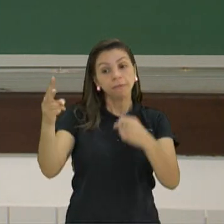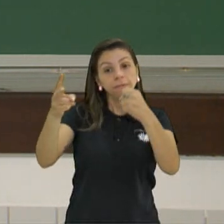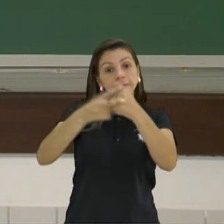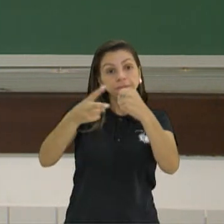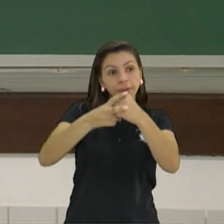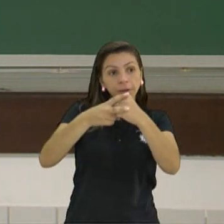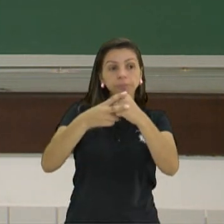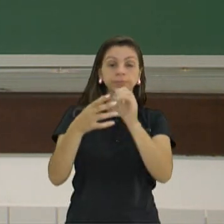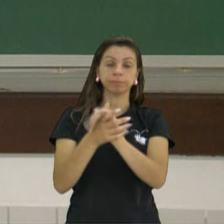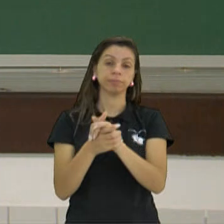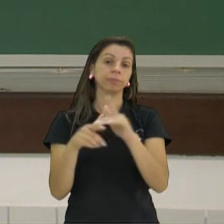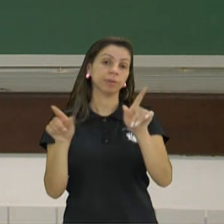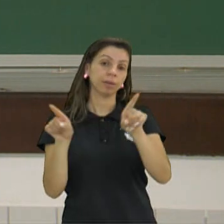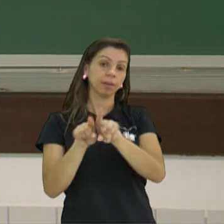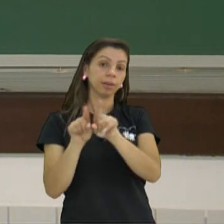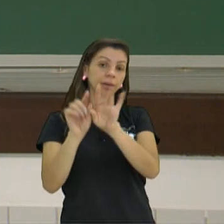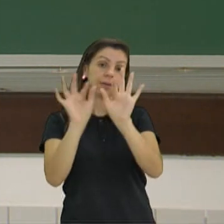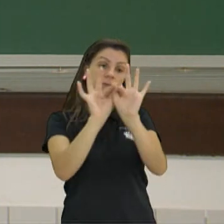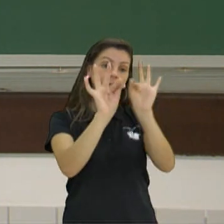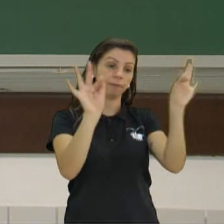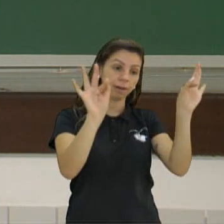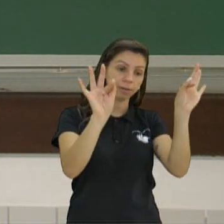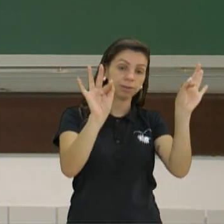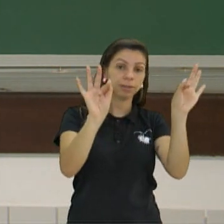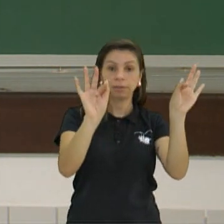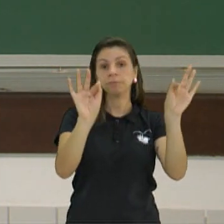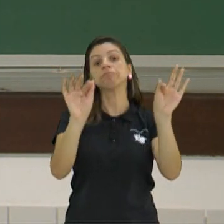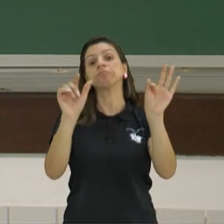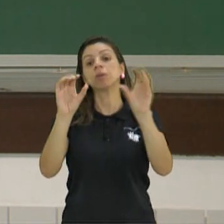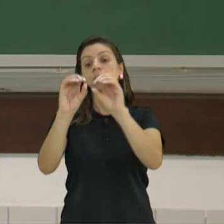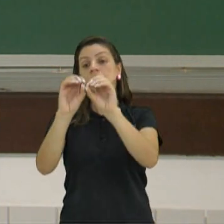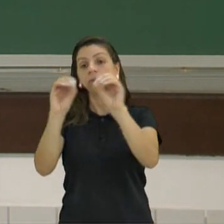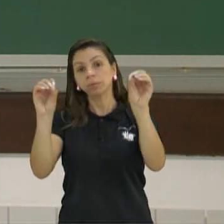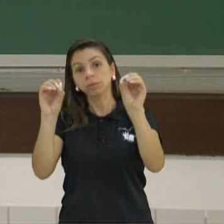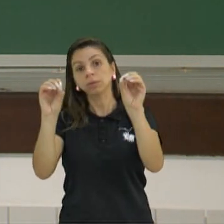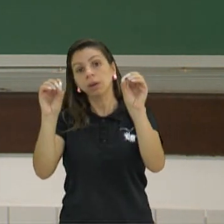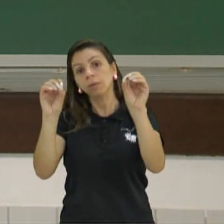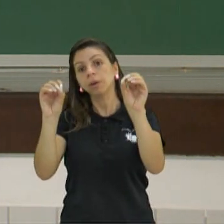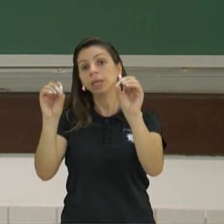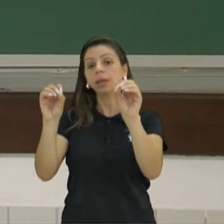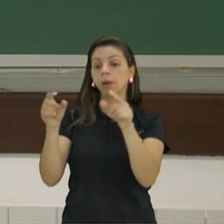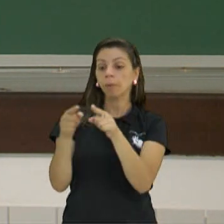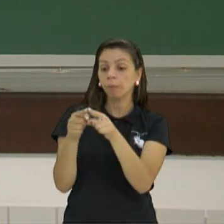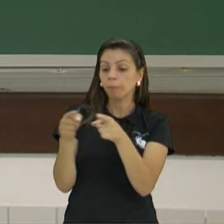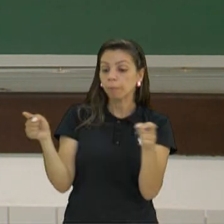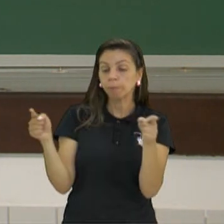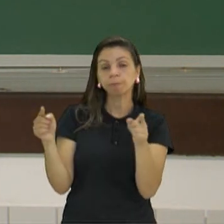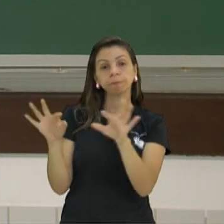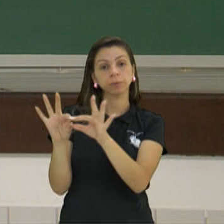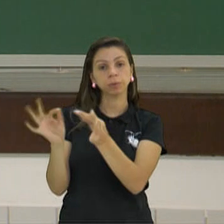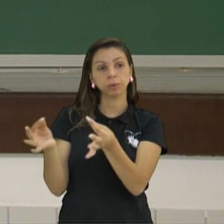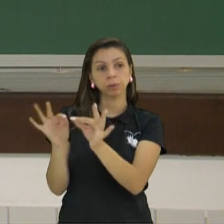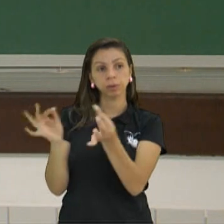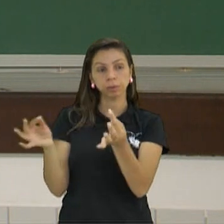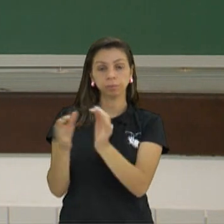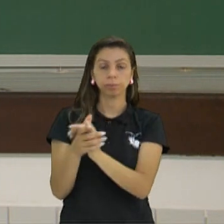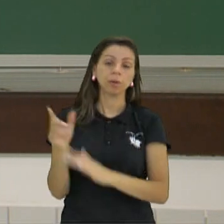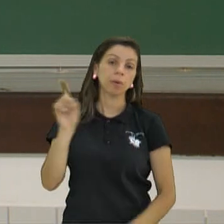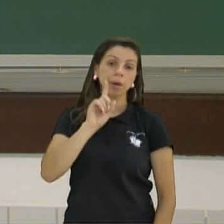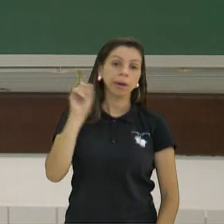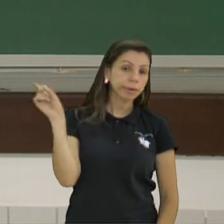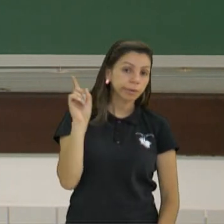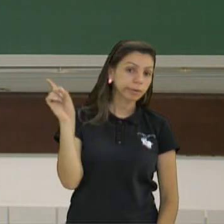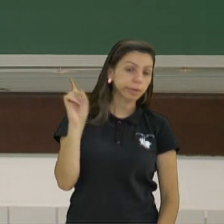daqui é uma oração, isso daqui é um período simples. O slide anterior, aqui, nós só